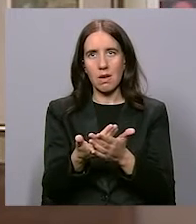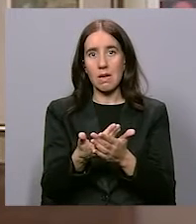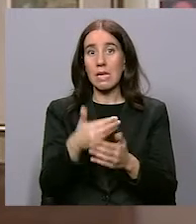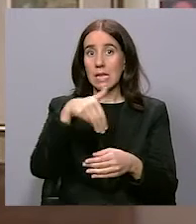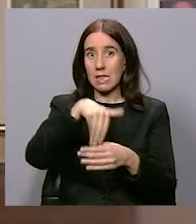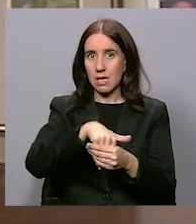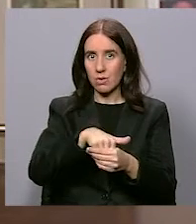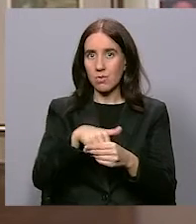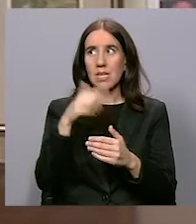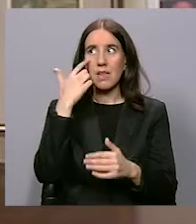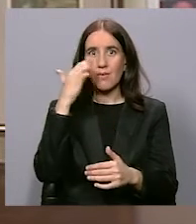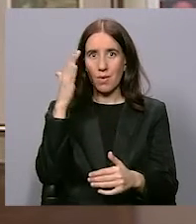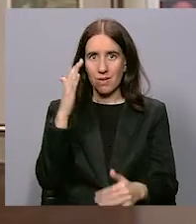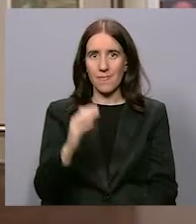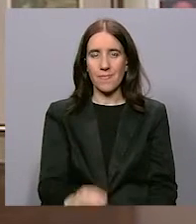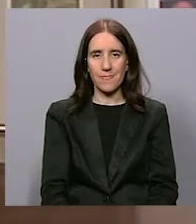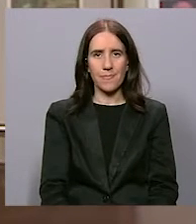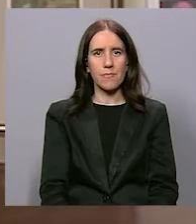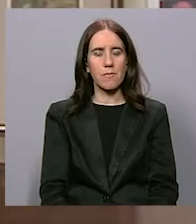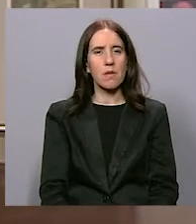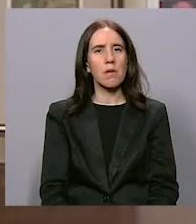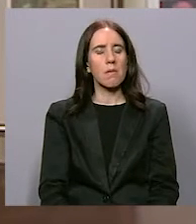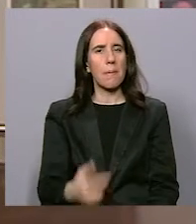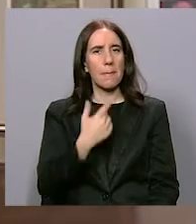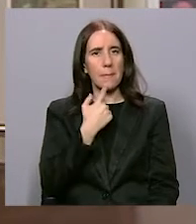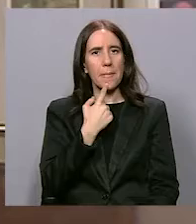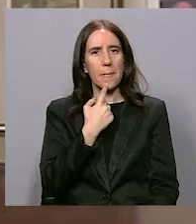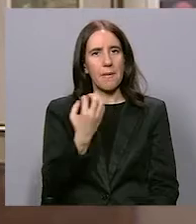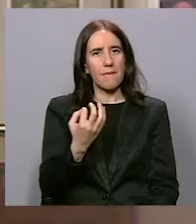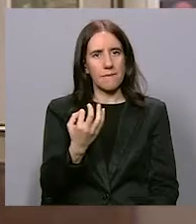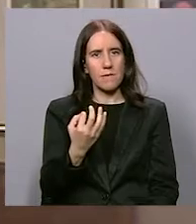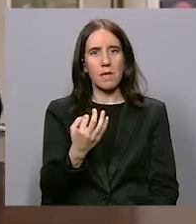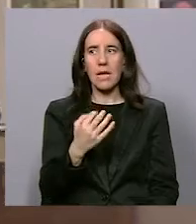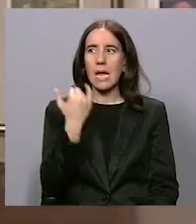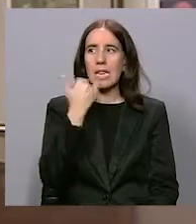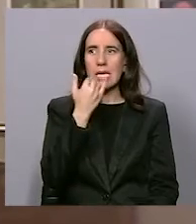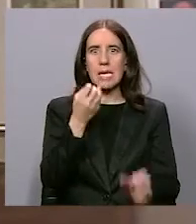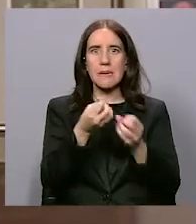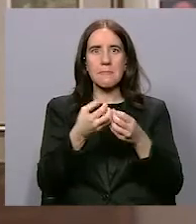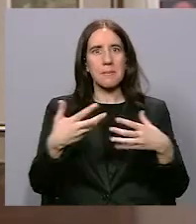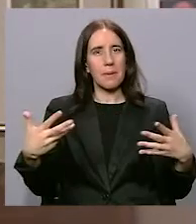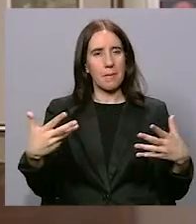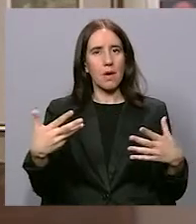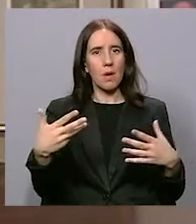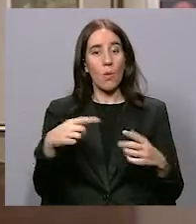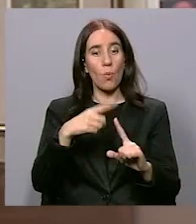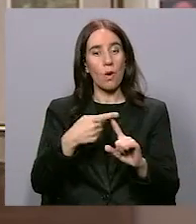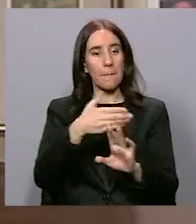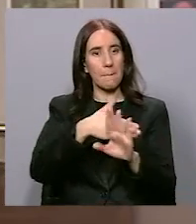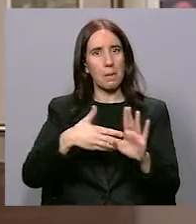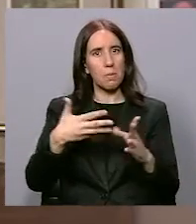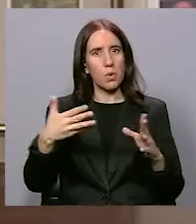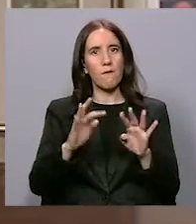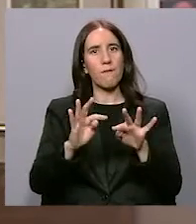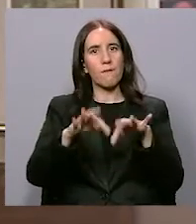tazzo cá dentro e lá fora e nem faltariam ao crescendo dá alegrias da boa parte do